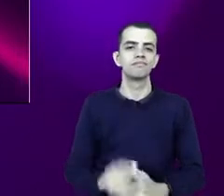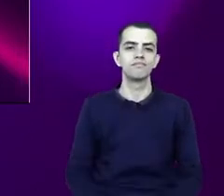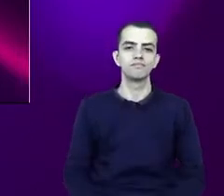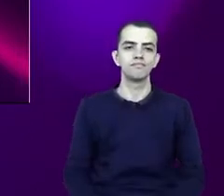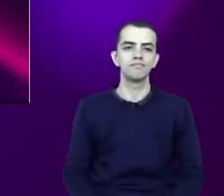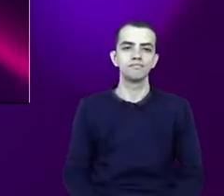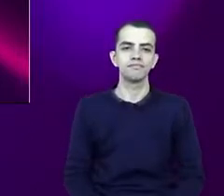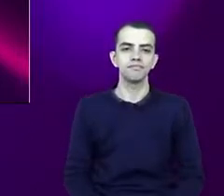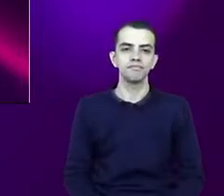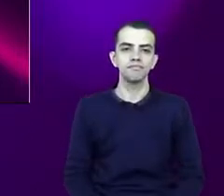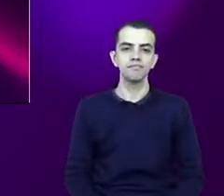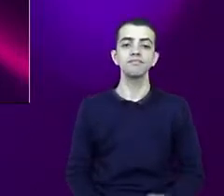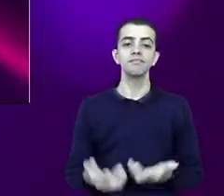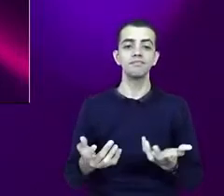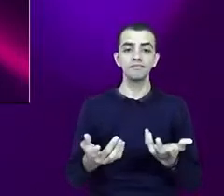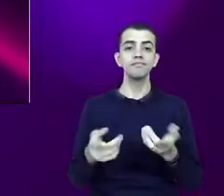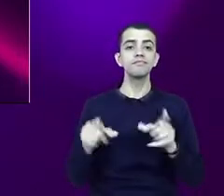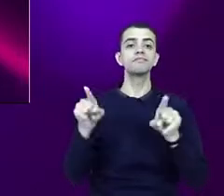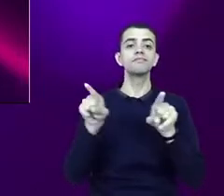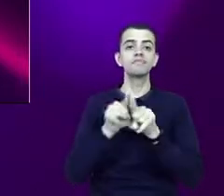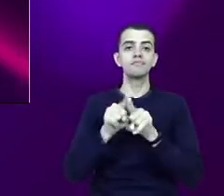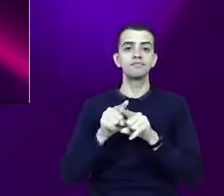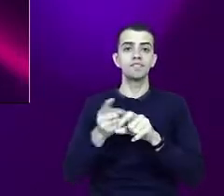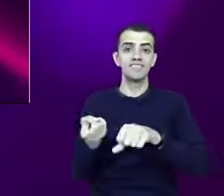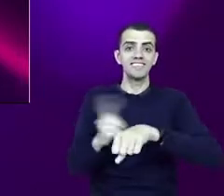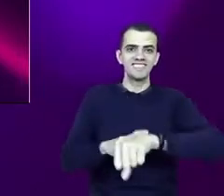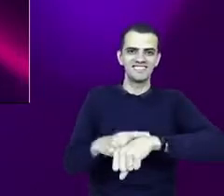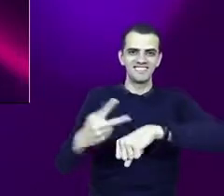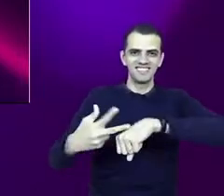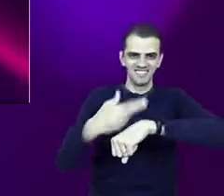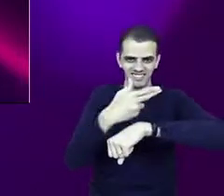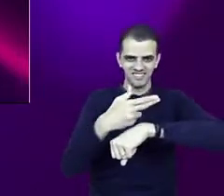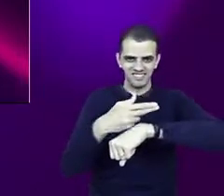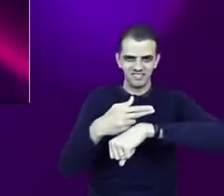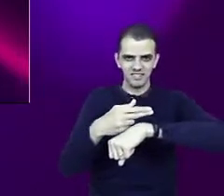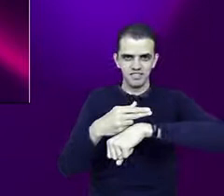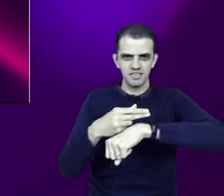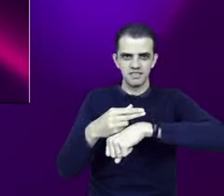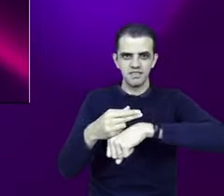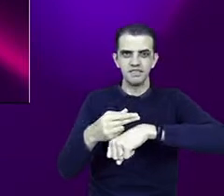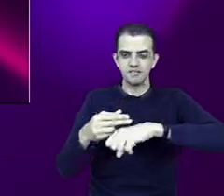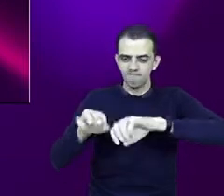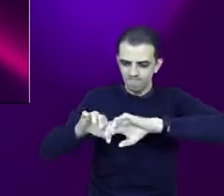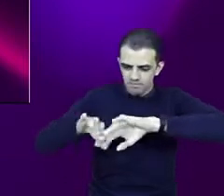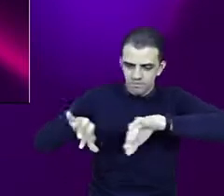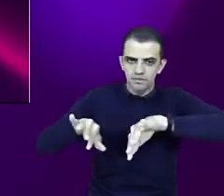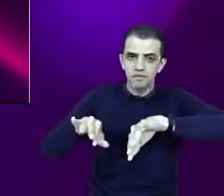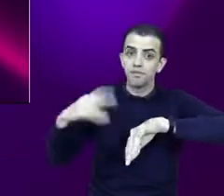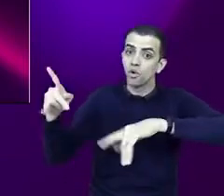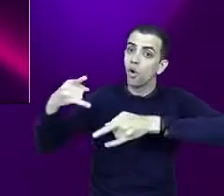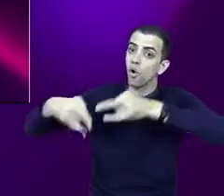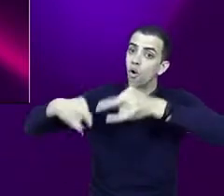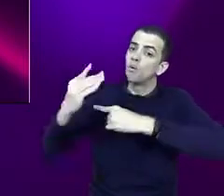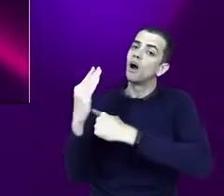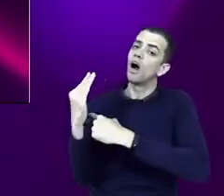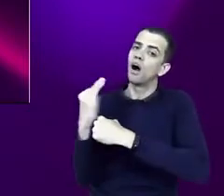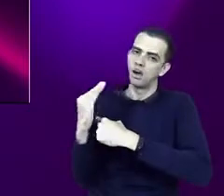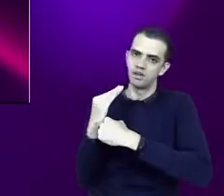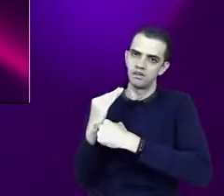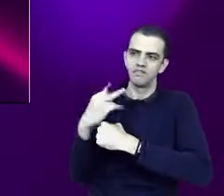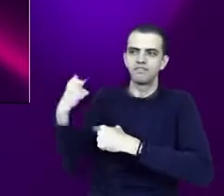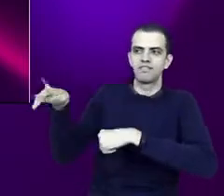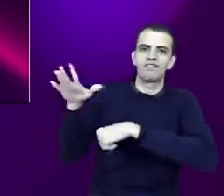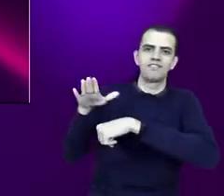Esse redimensionamento intraoperatório é fundamental, porque o robô não opera. O robô é um auxiliar nosso.